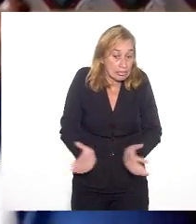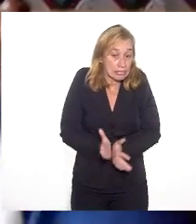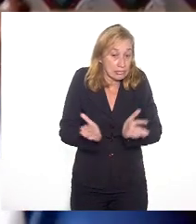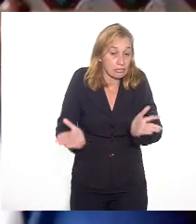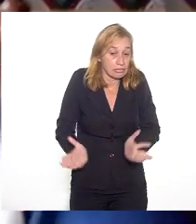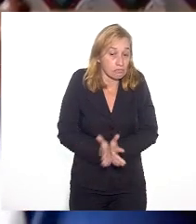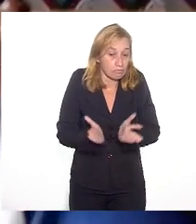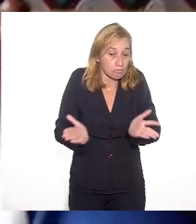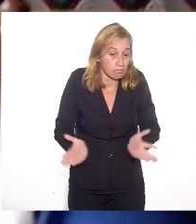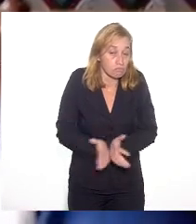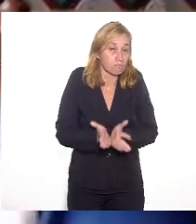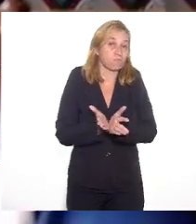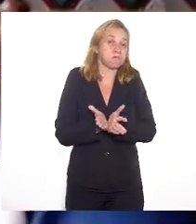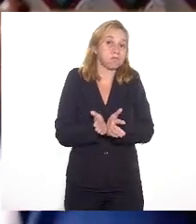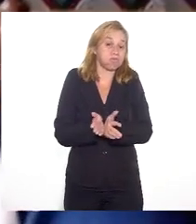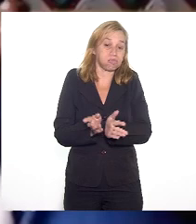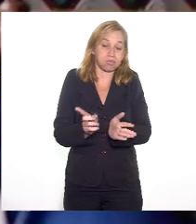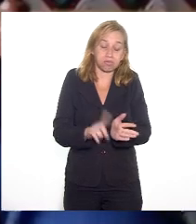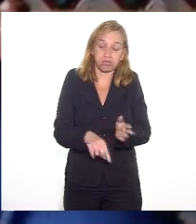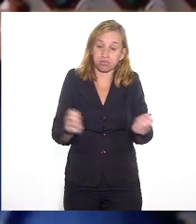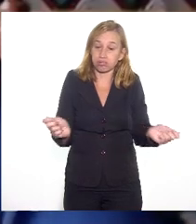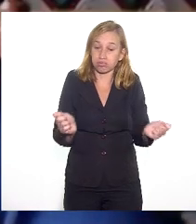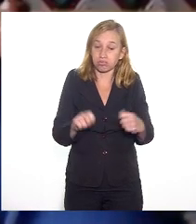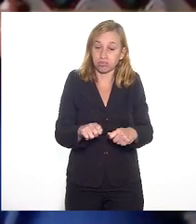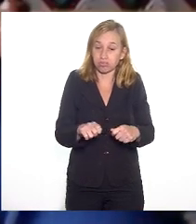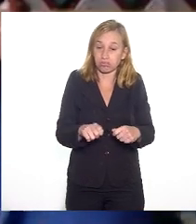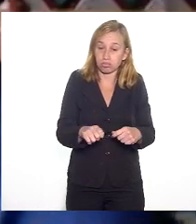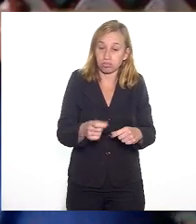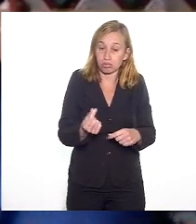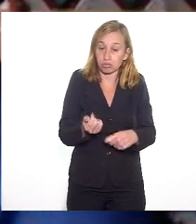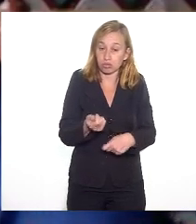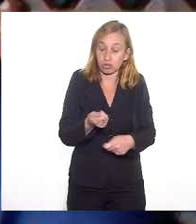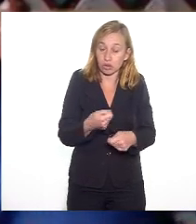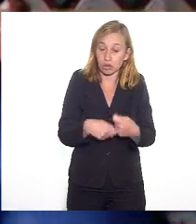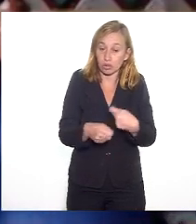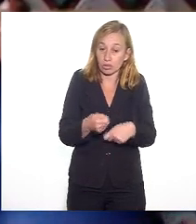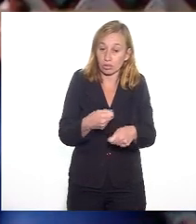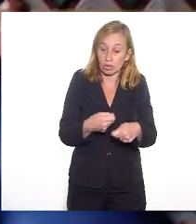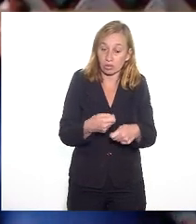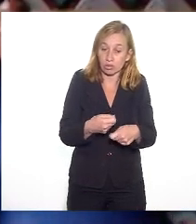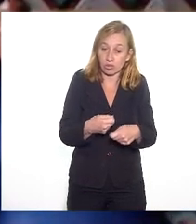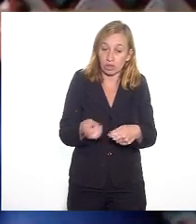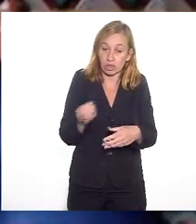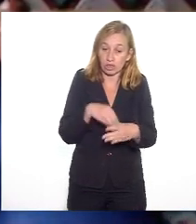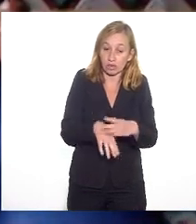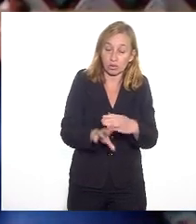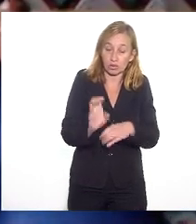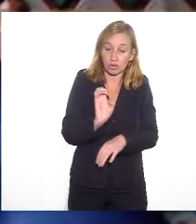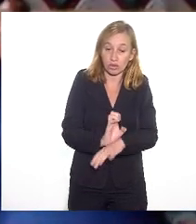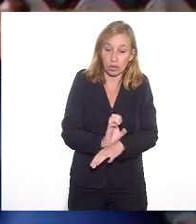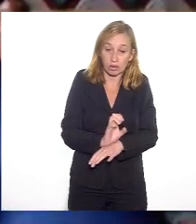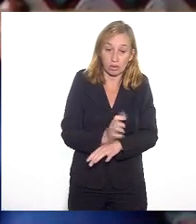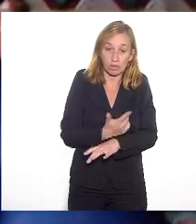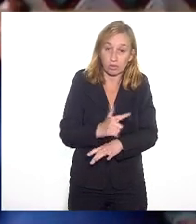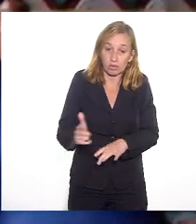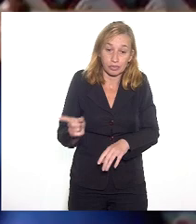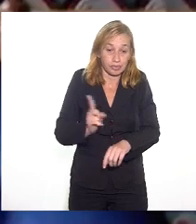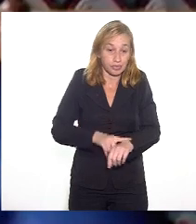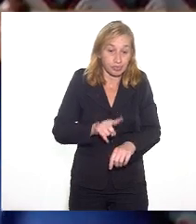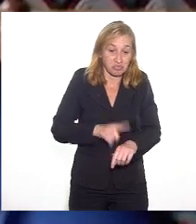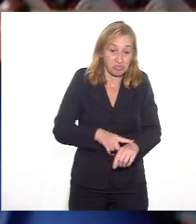da capacidade, né, da circulação de capital no nosso Estado. A gente não tem, nesse momento,